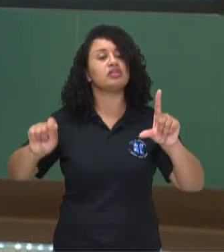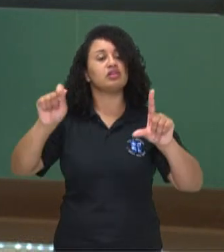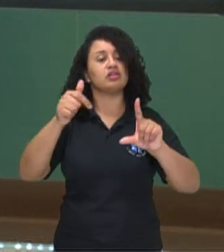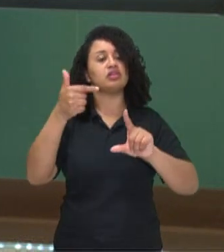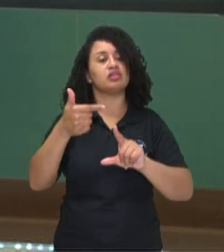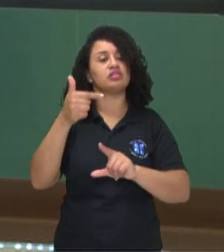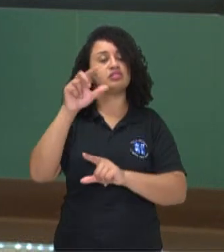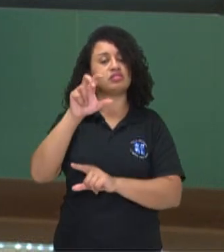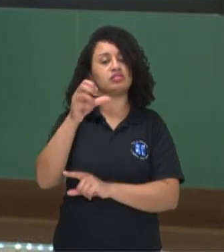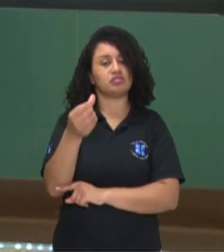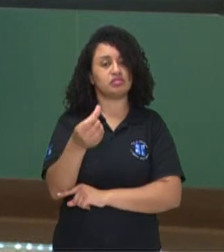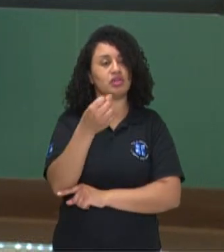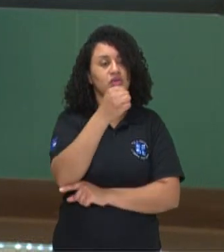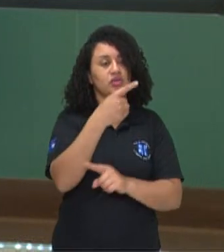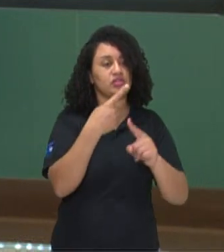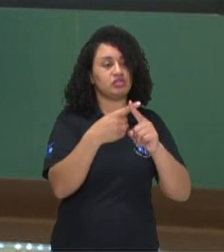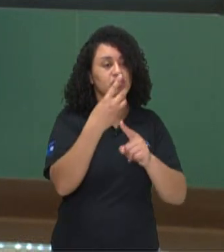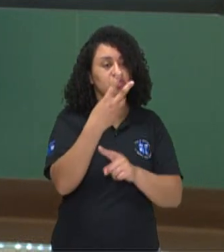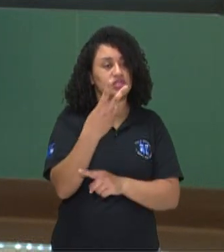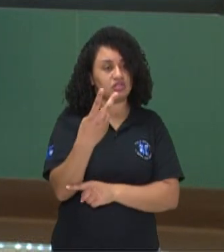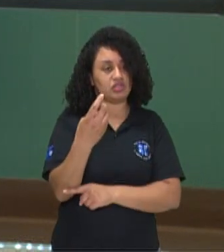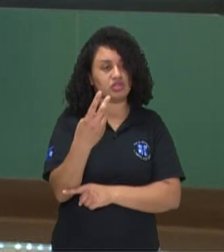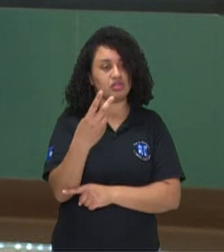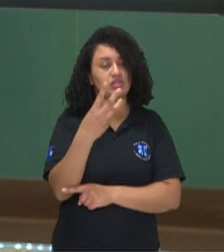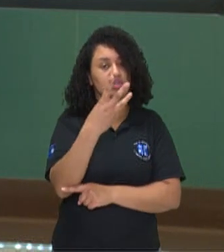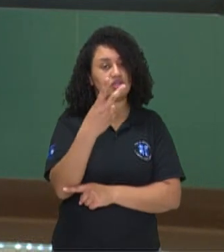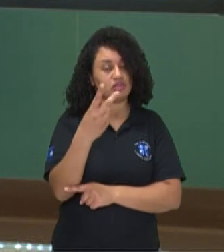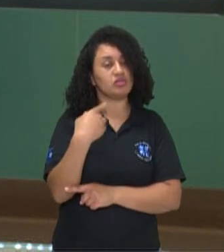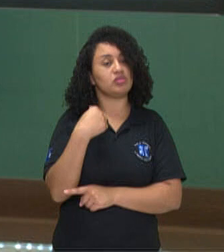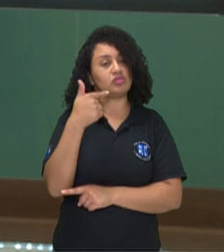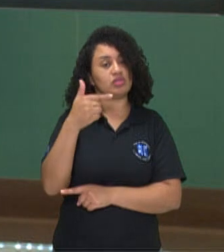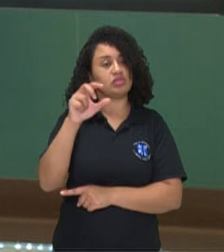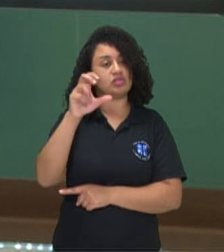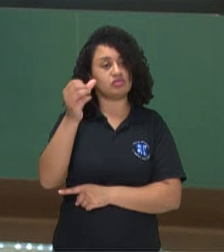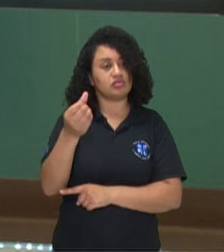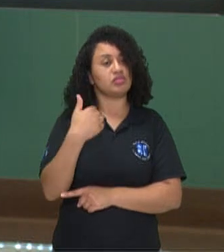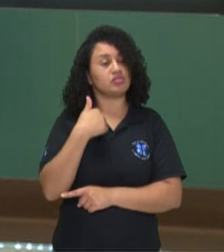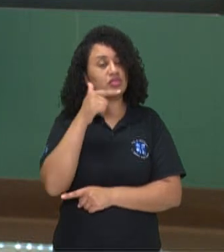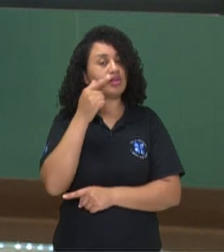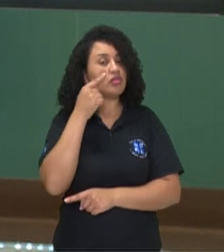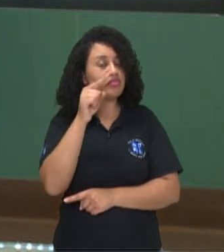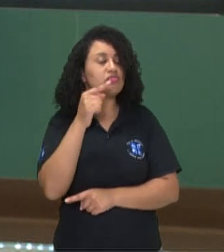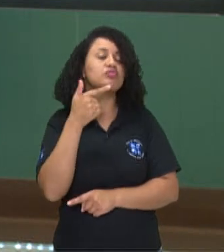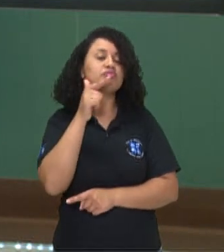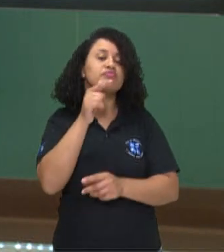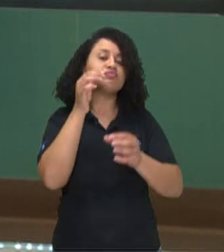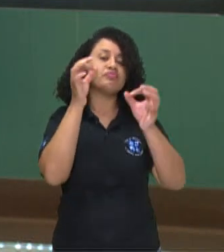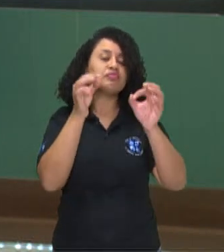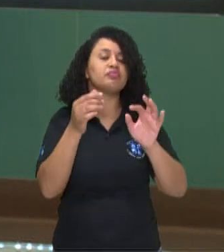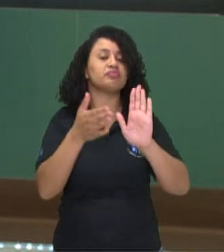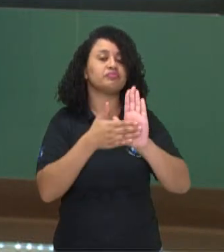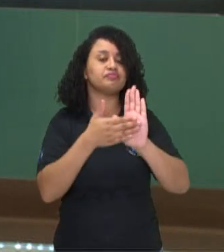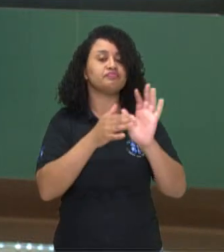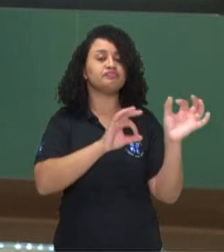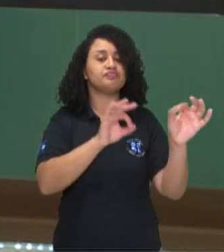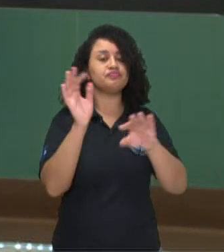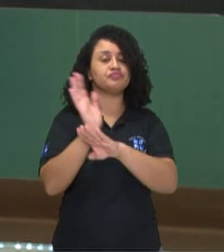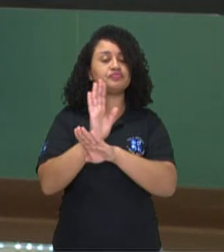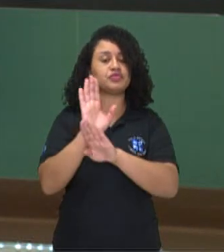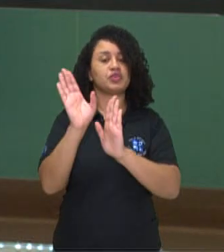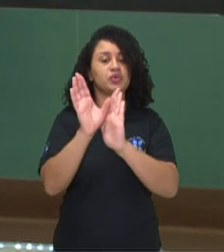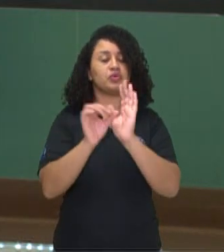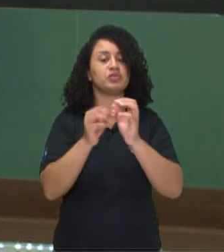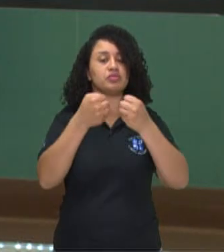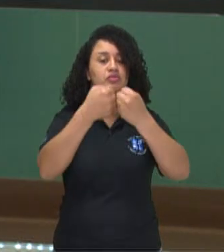256. 8 vezes 32, 256. Você verifica e pode ter certeza da resposta, ok? Nesse vídeo, nós falamos sobre